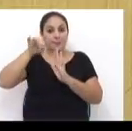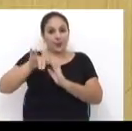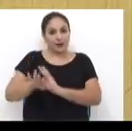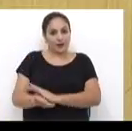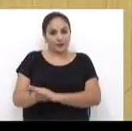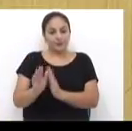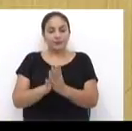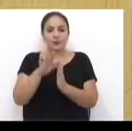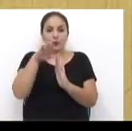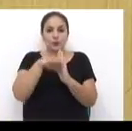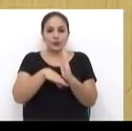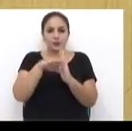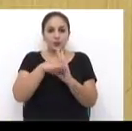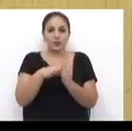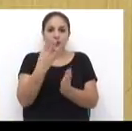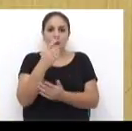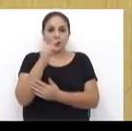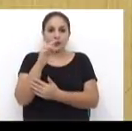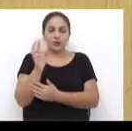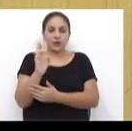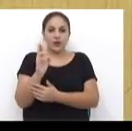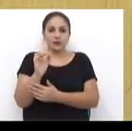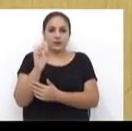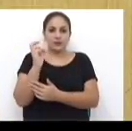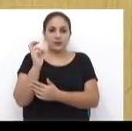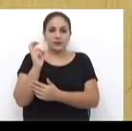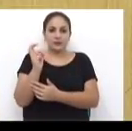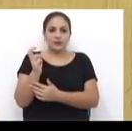10,89% mais barata. O desconto será de R$